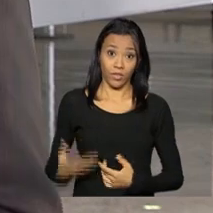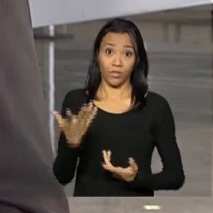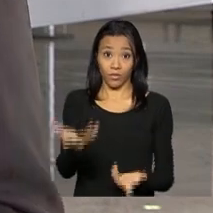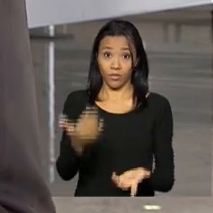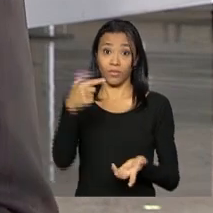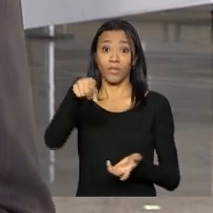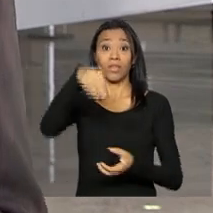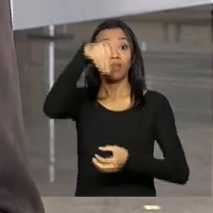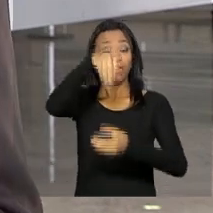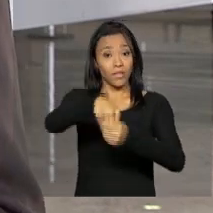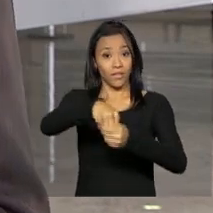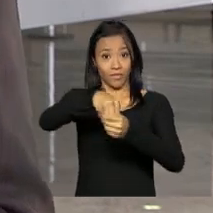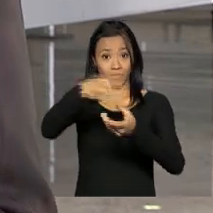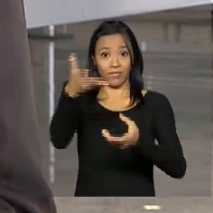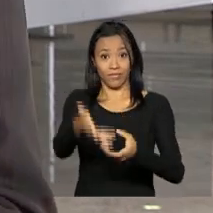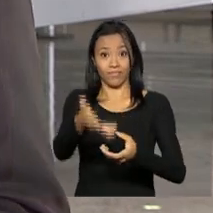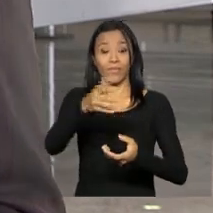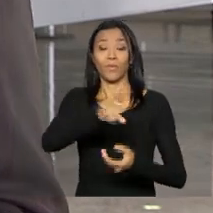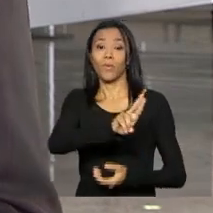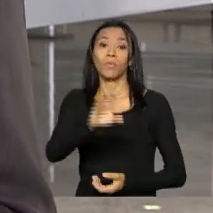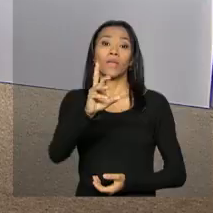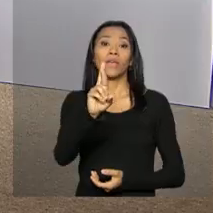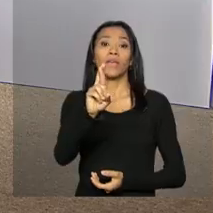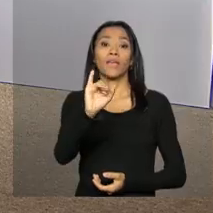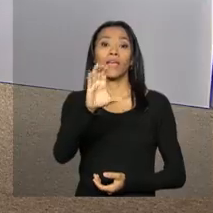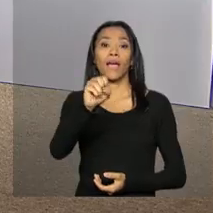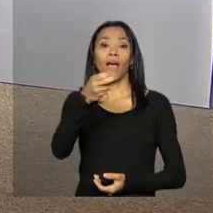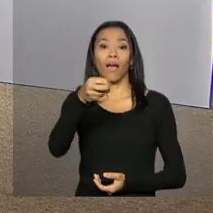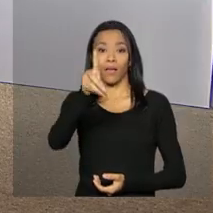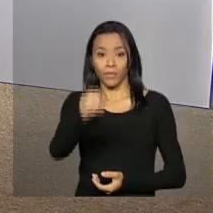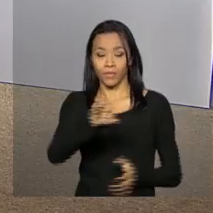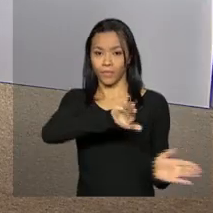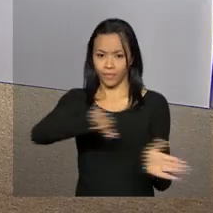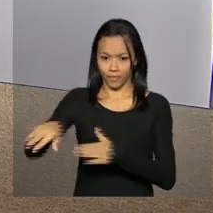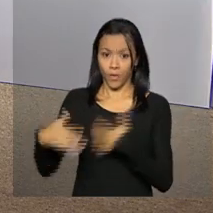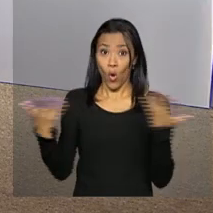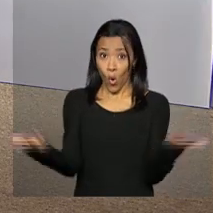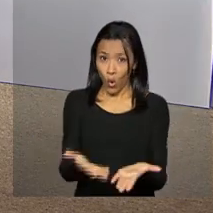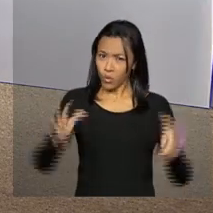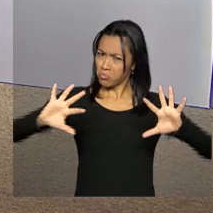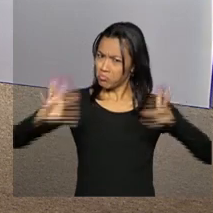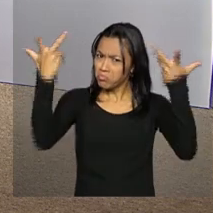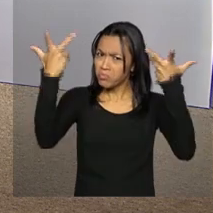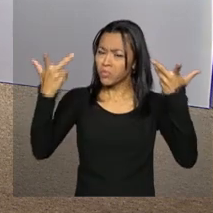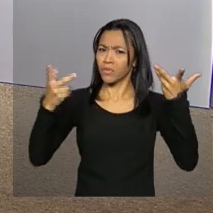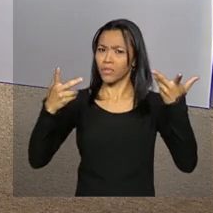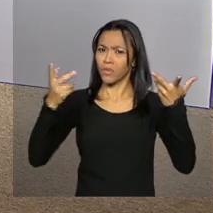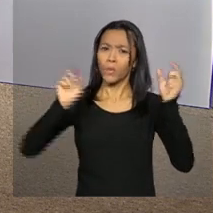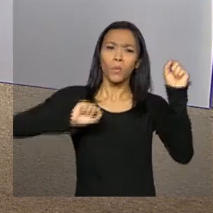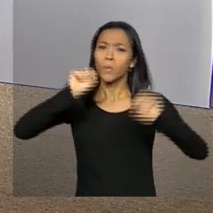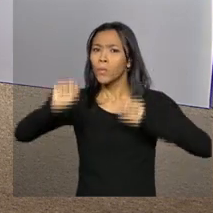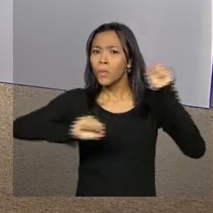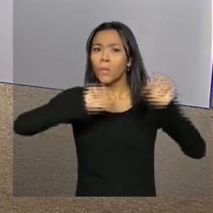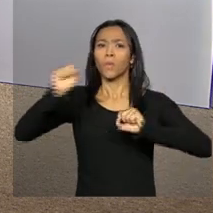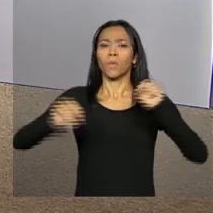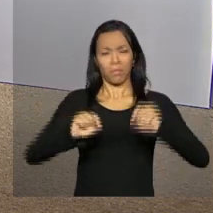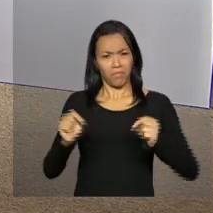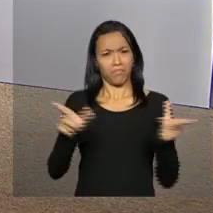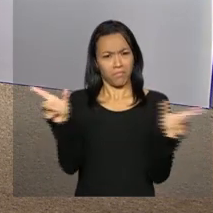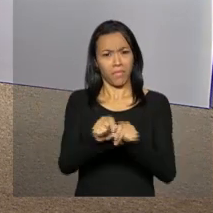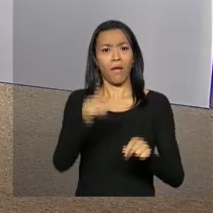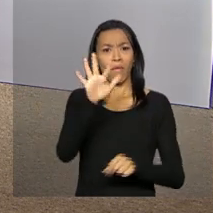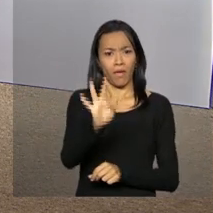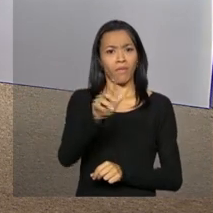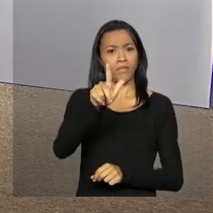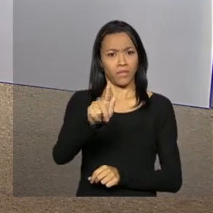o ministro Ricardo Bersoini. Daniele. João Pedro, hoje tem uma comemoração e novidade em relação ao FGTS, não é